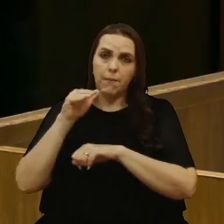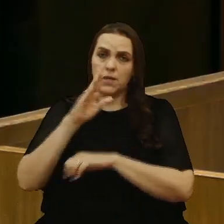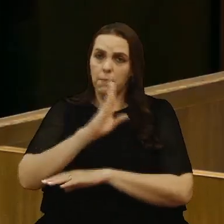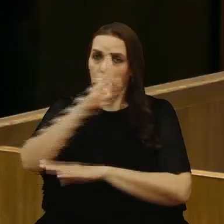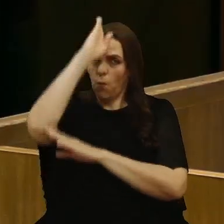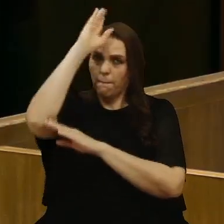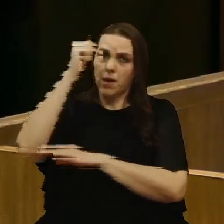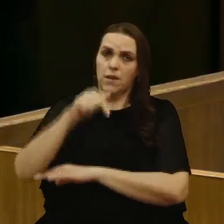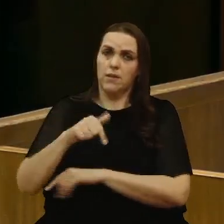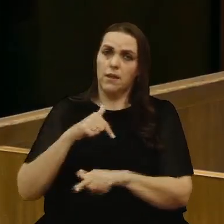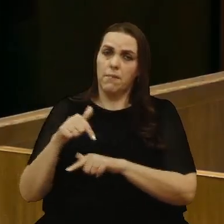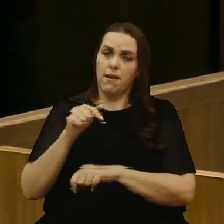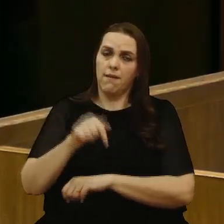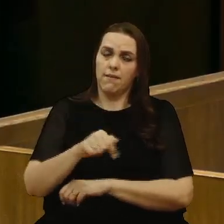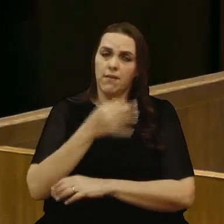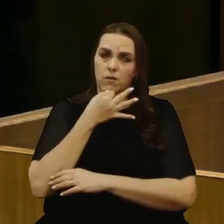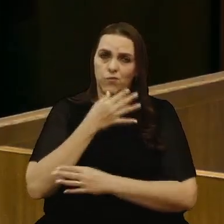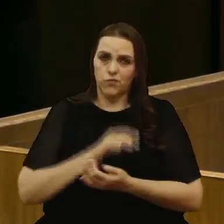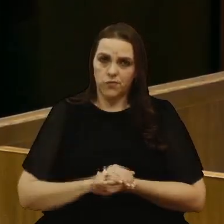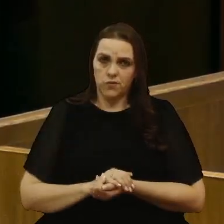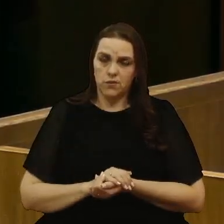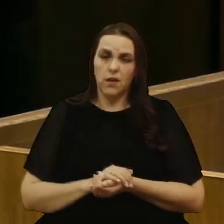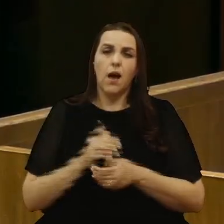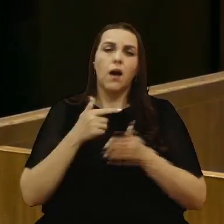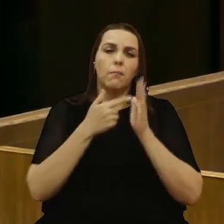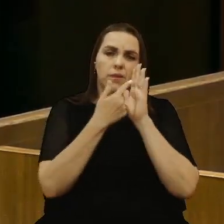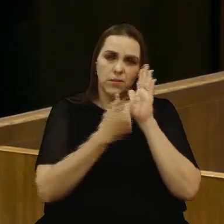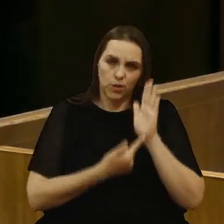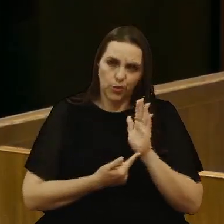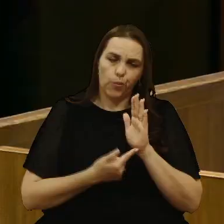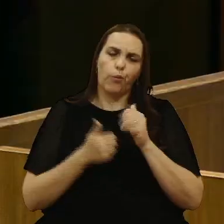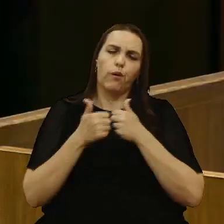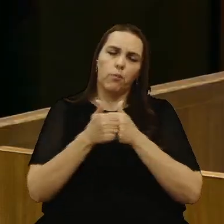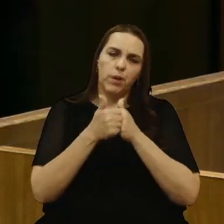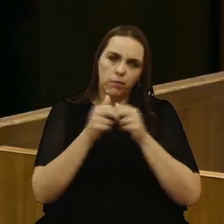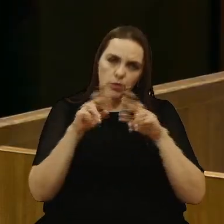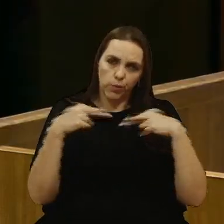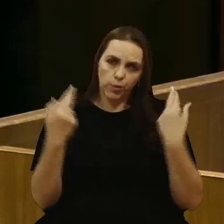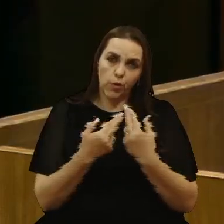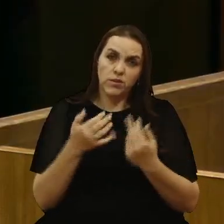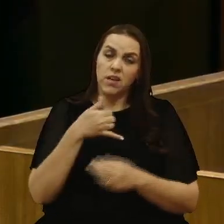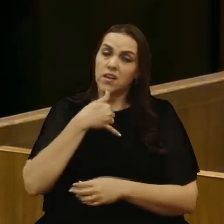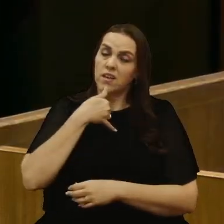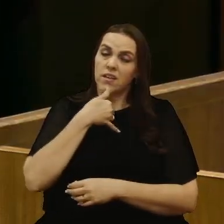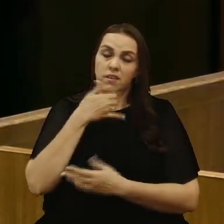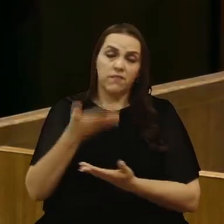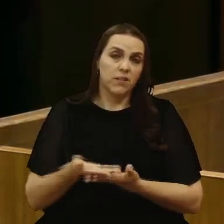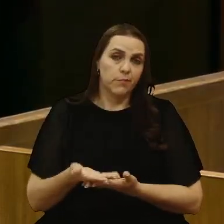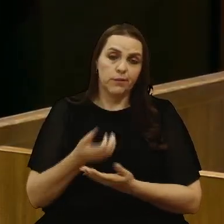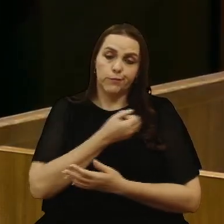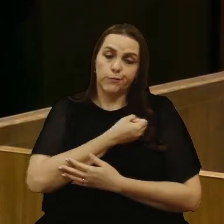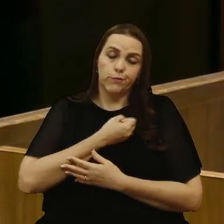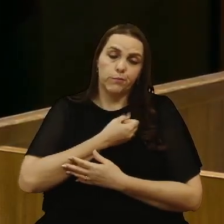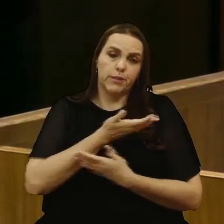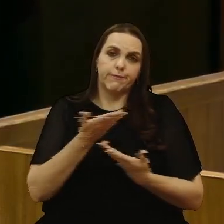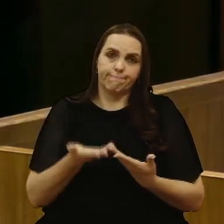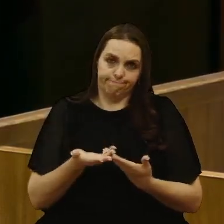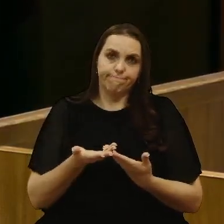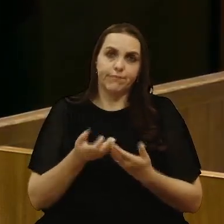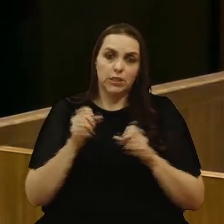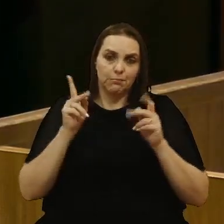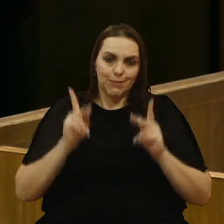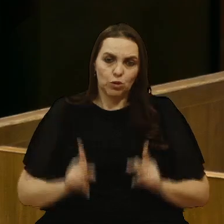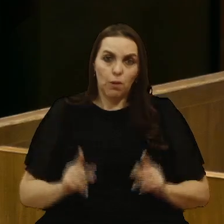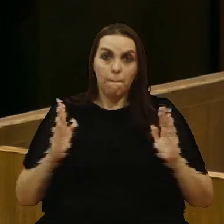cidade. Ele apresentou e a gente foi acompanhando as reuniões. Infelizmente, o número de habitantes